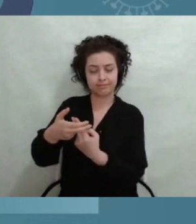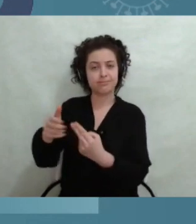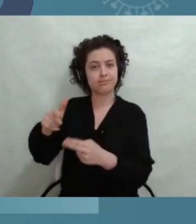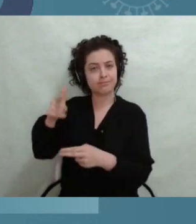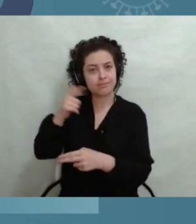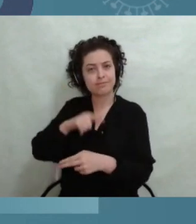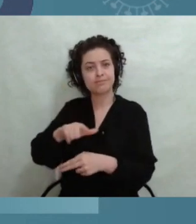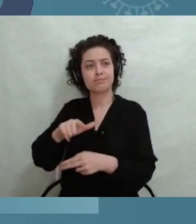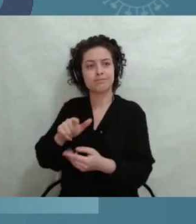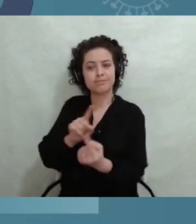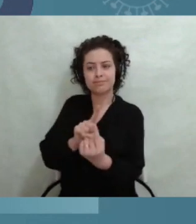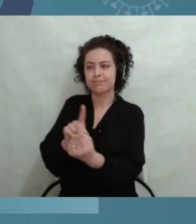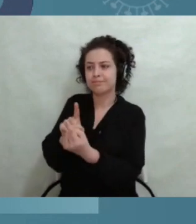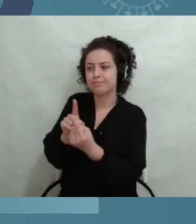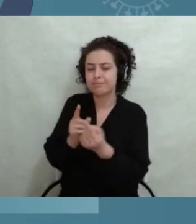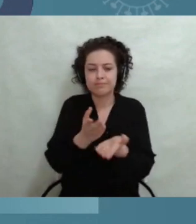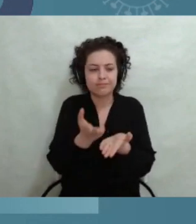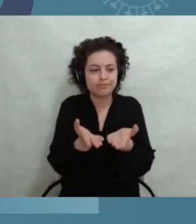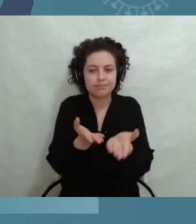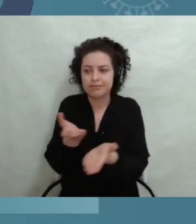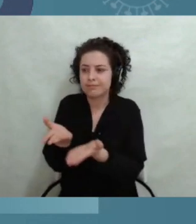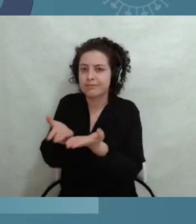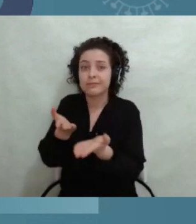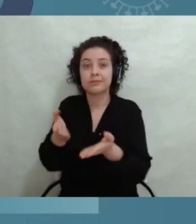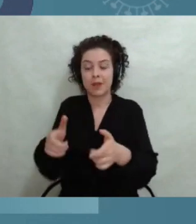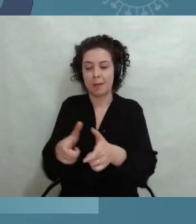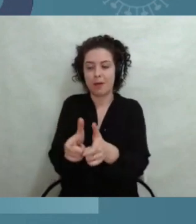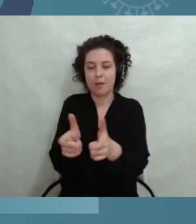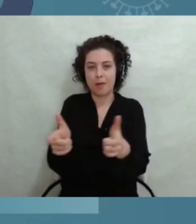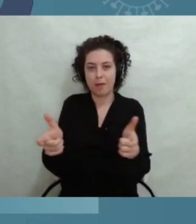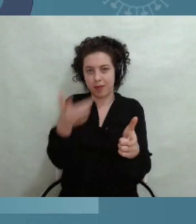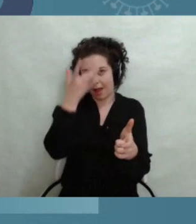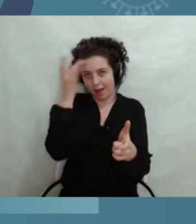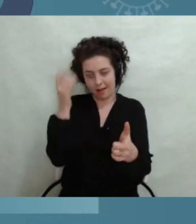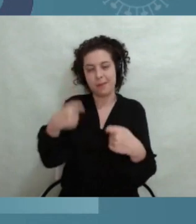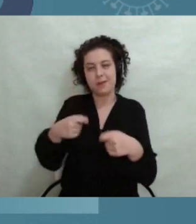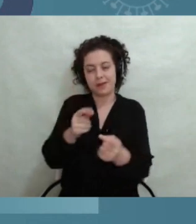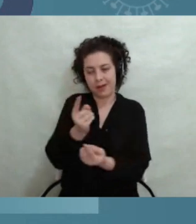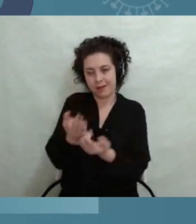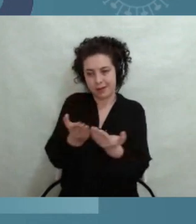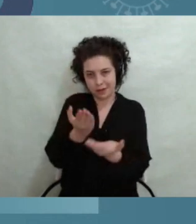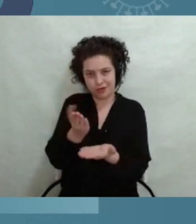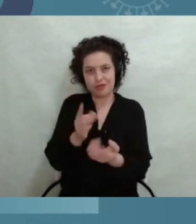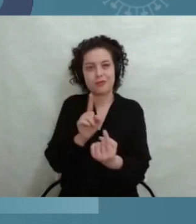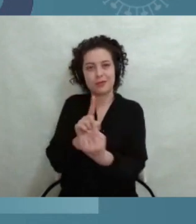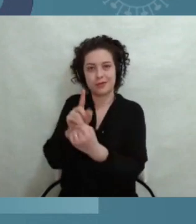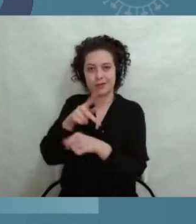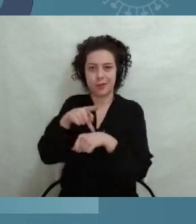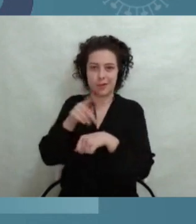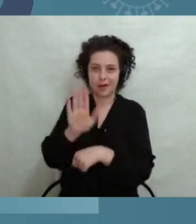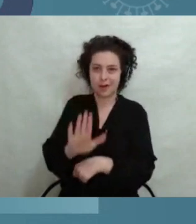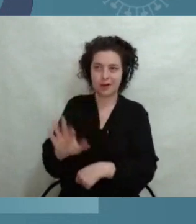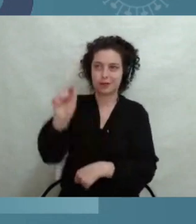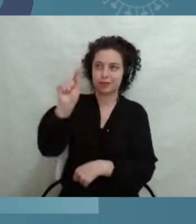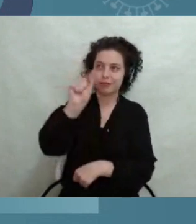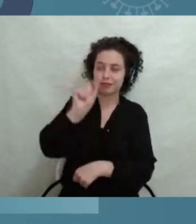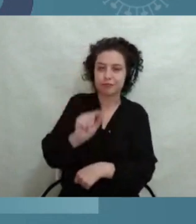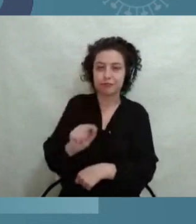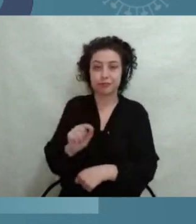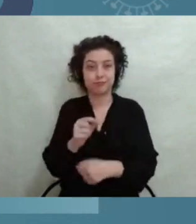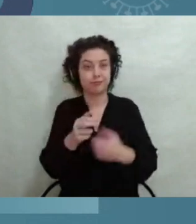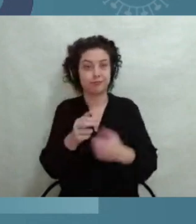sendo responsável pelo grande atendimento de todo o país. Aí mostrou as verdades boas e